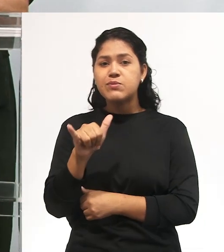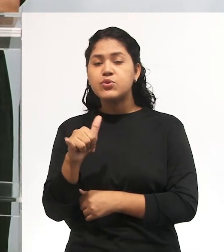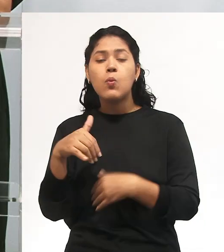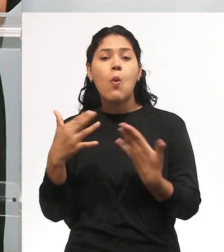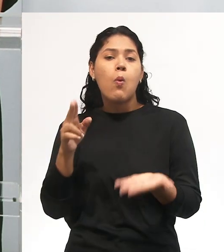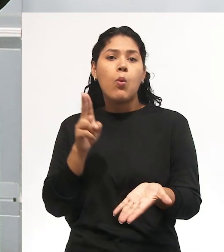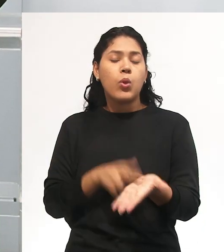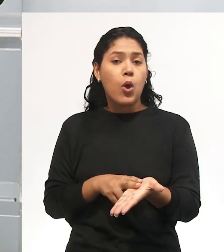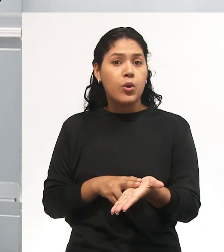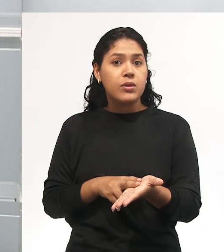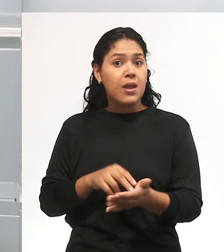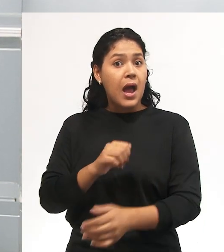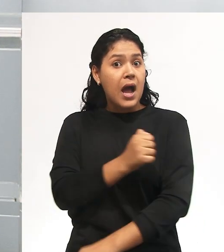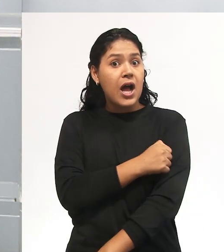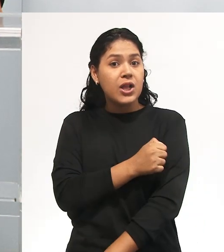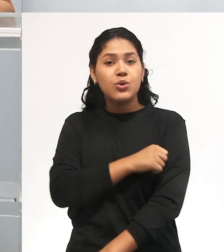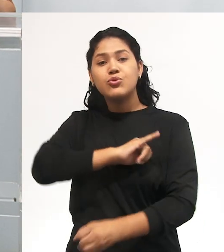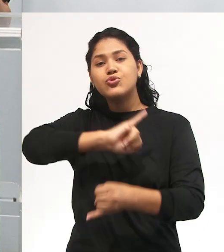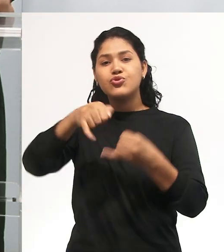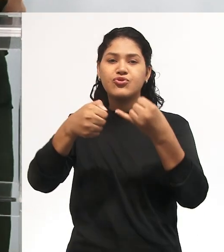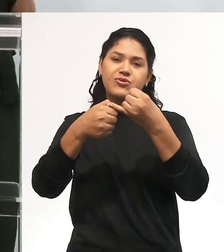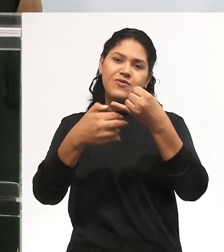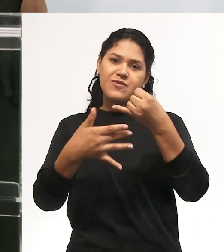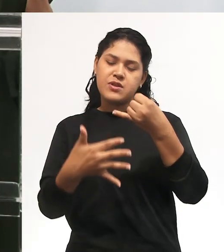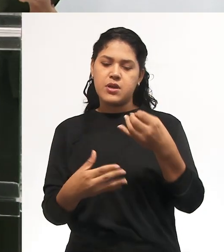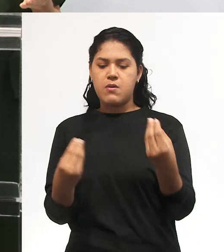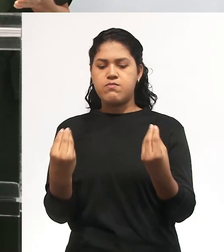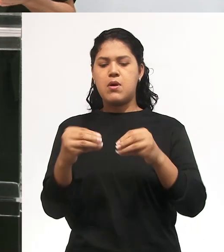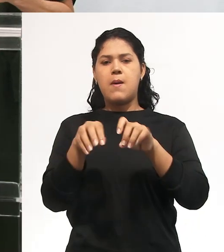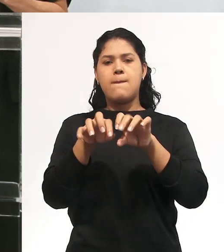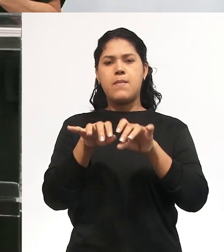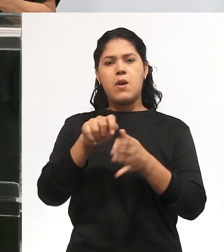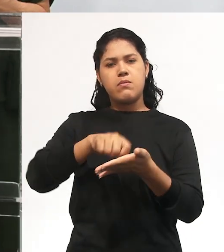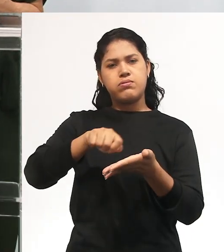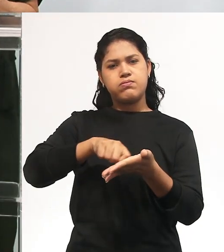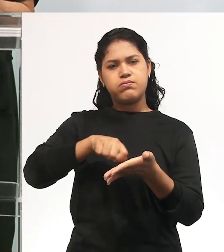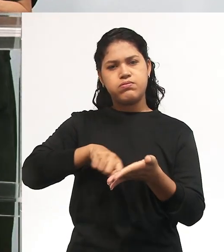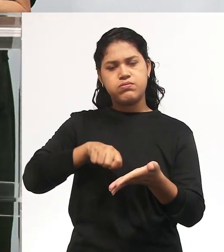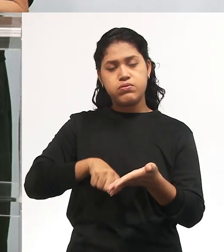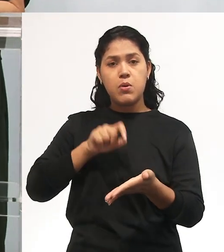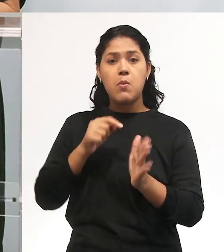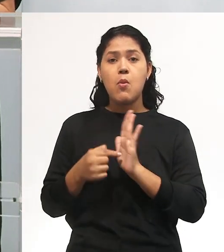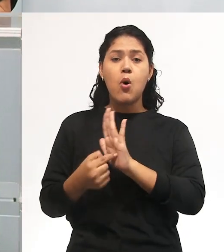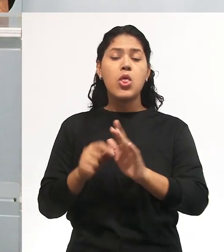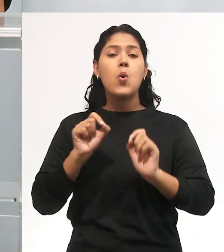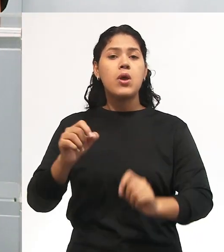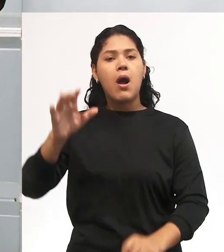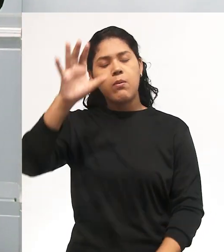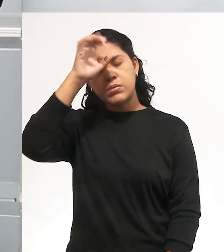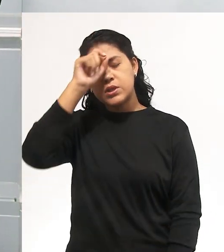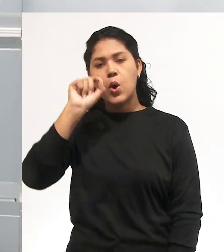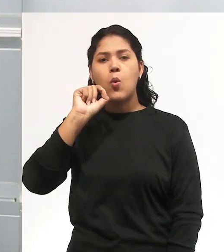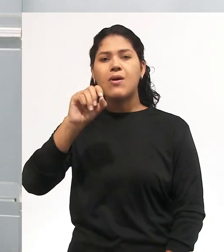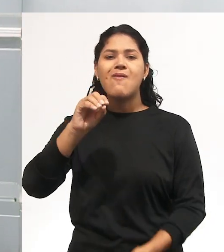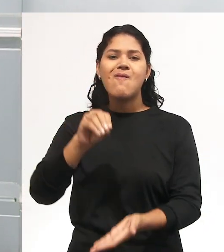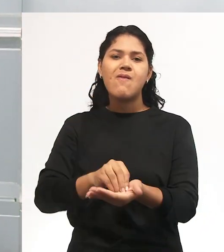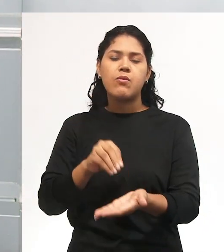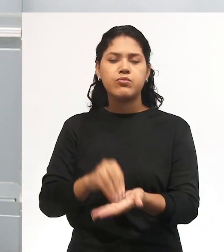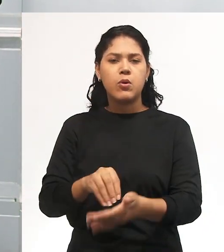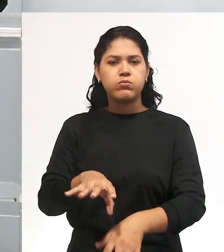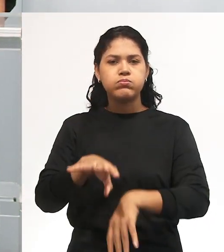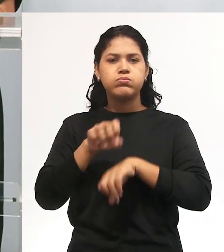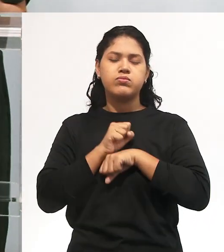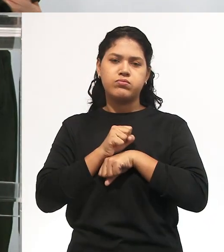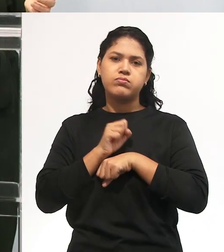isso. E na medida que o aluno justifica, ele vai mostrando os conhecimentos que ele adquiriu sobre aquele conteúdo